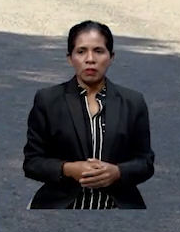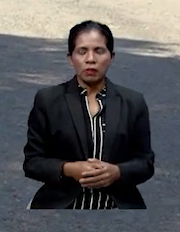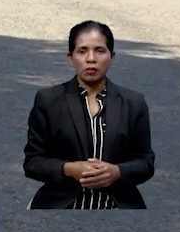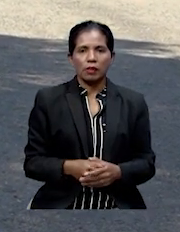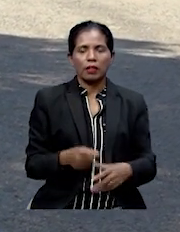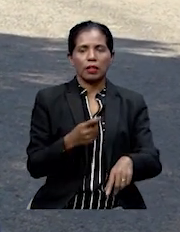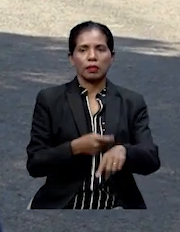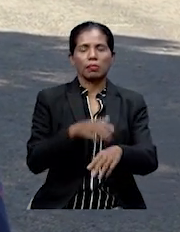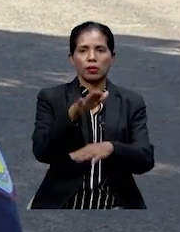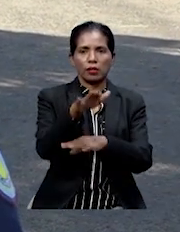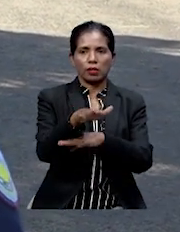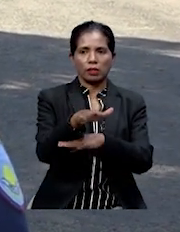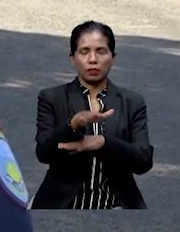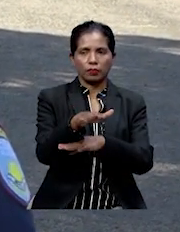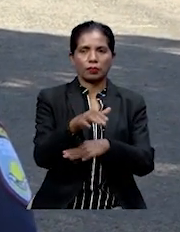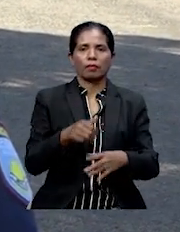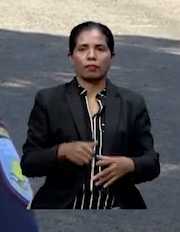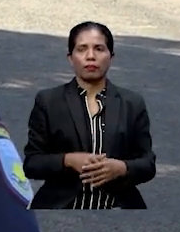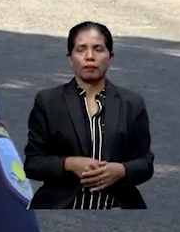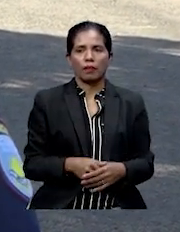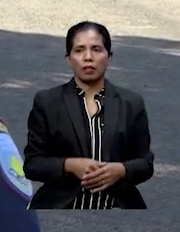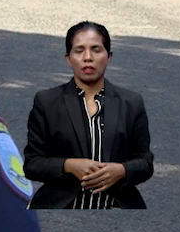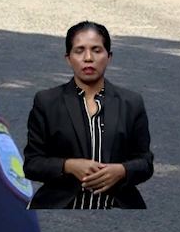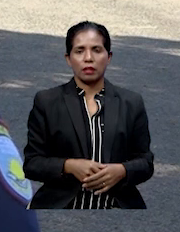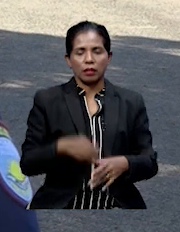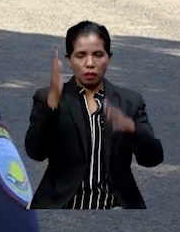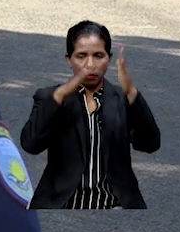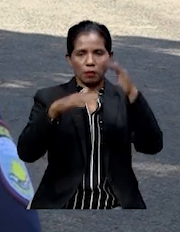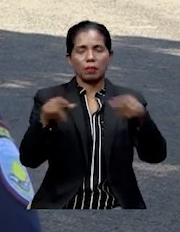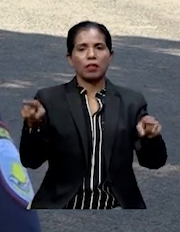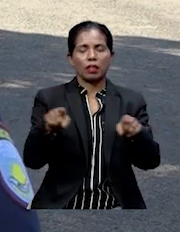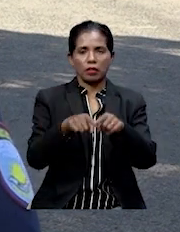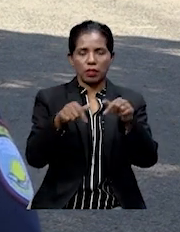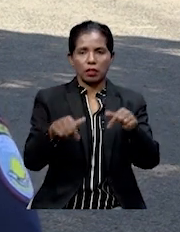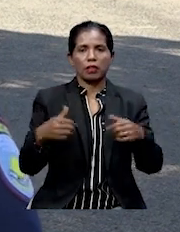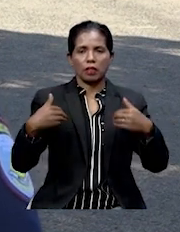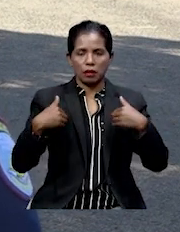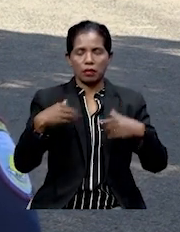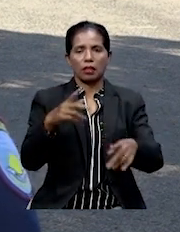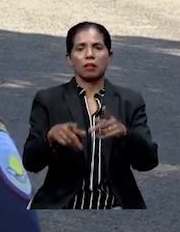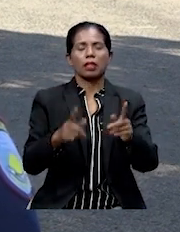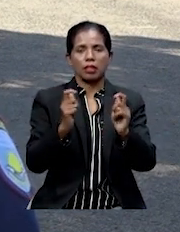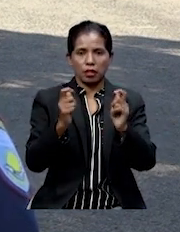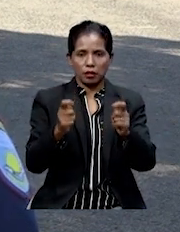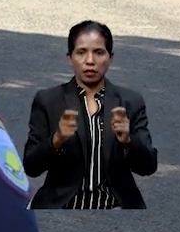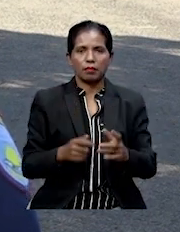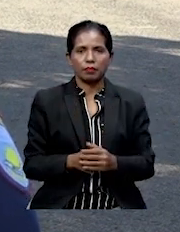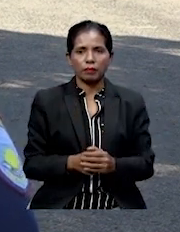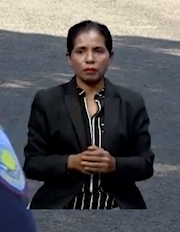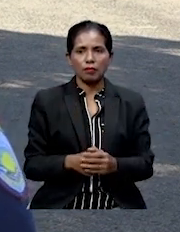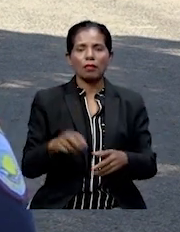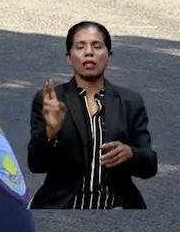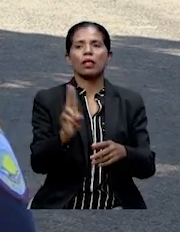lokrai 6:30 da nessa né e ia acontecimento ira né ia do ni suspeito ira tenta para tu